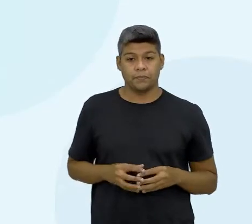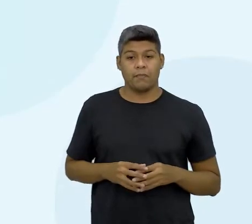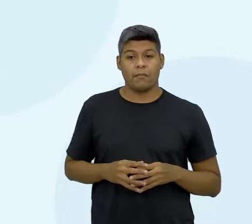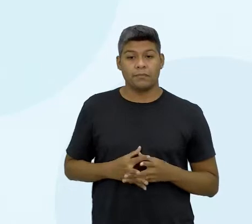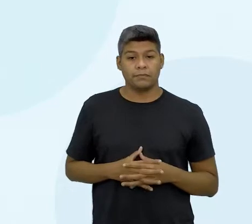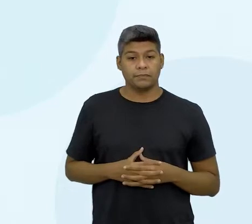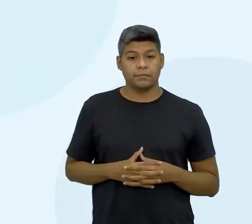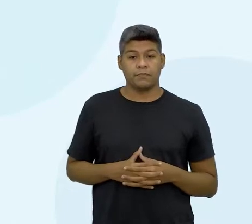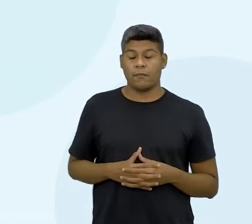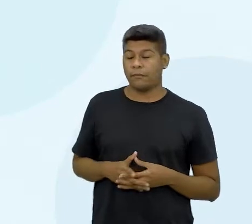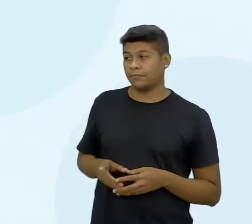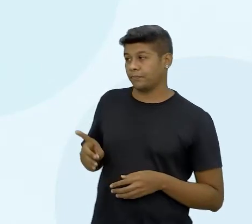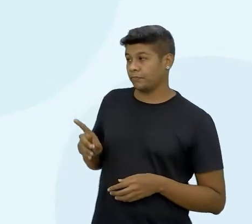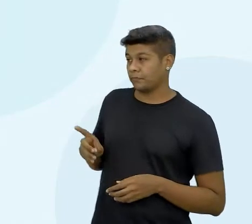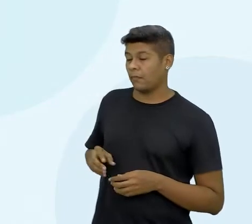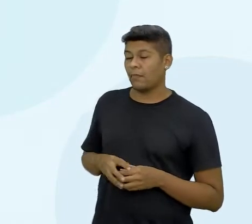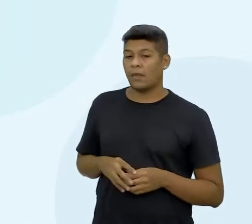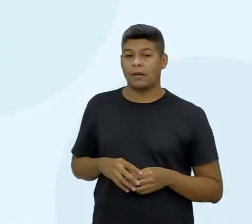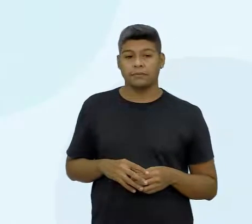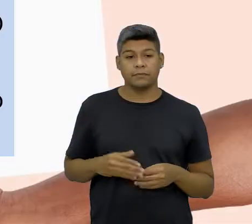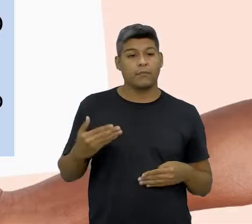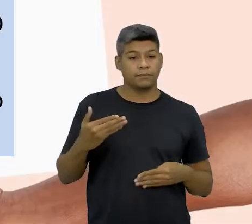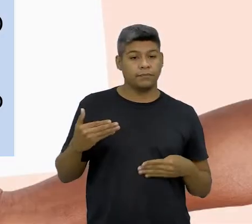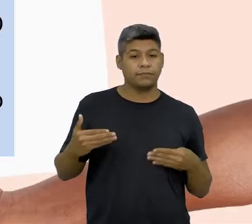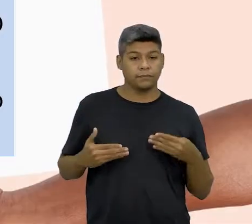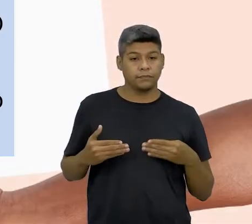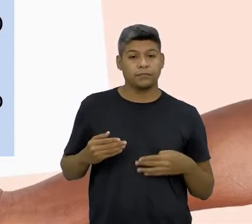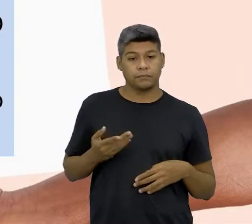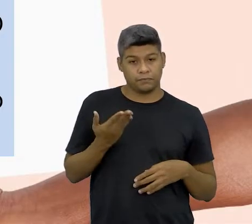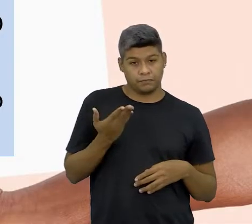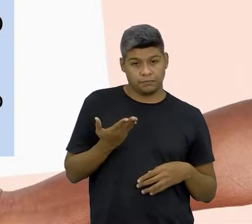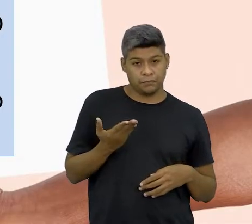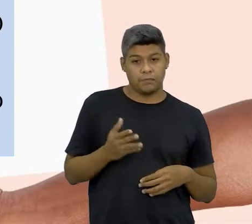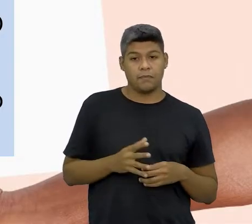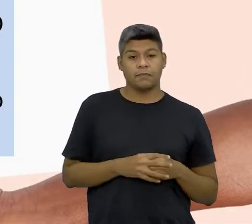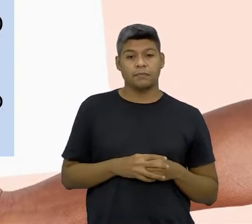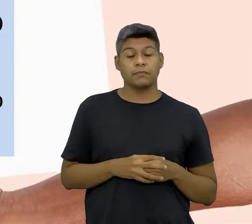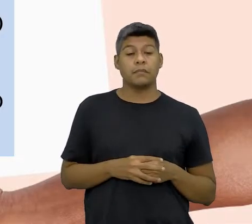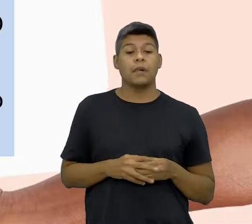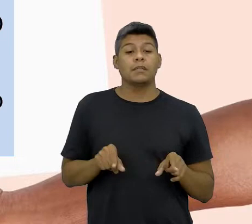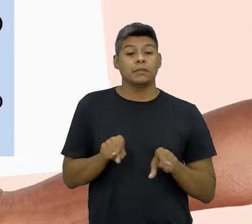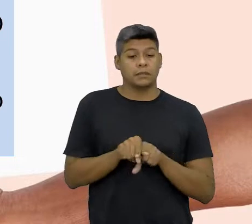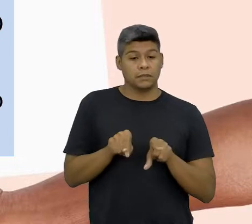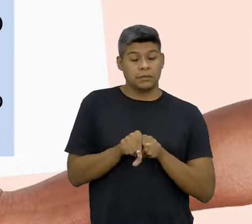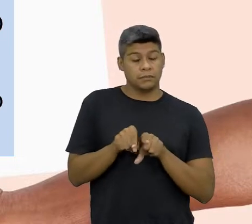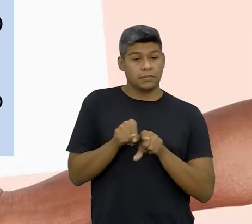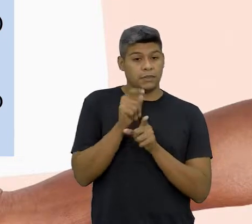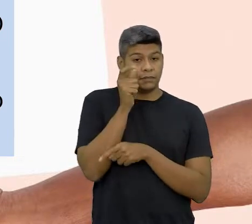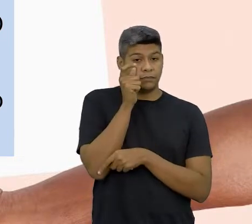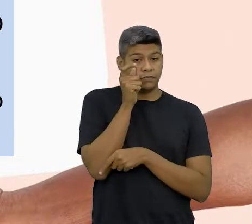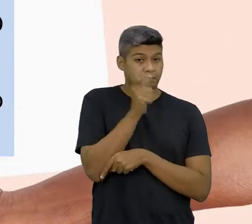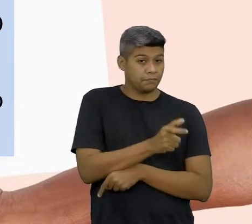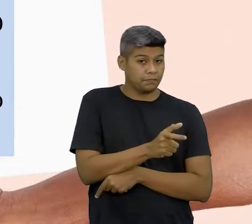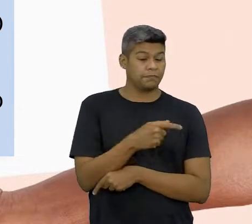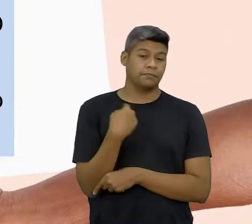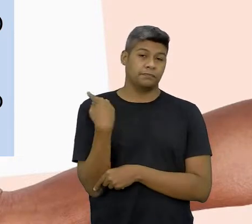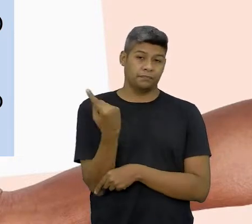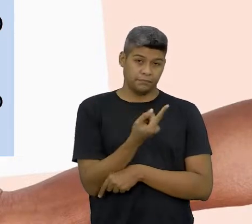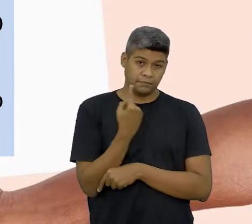Falamos já aqui um pouco sobre cultura, esse slide fica aí para vocês. E um outro ponto muito interessante que nós